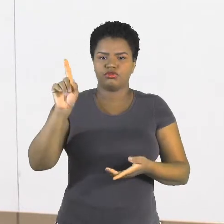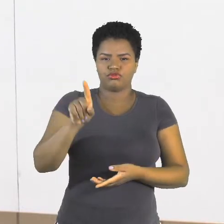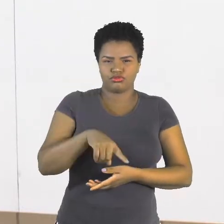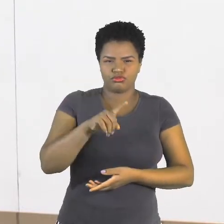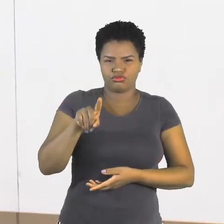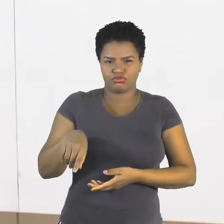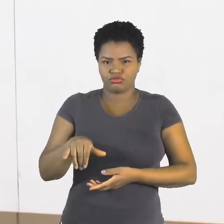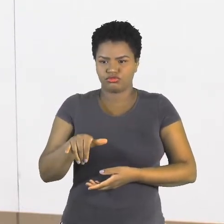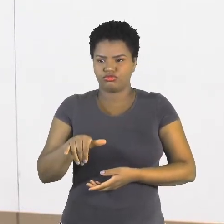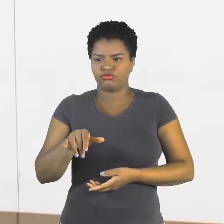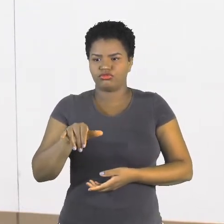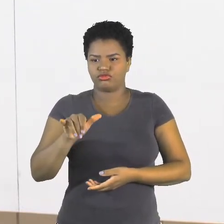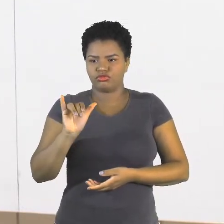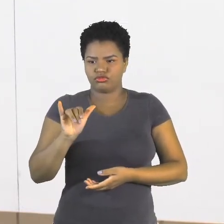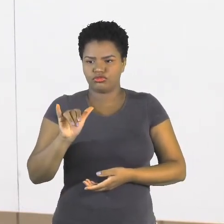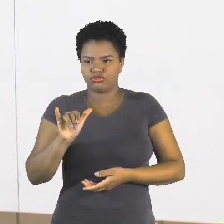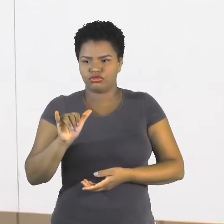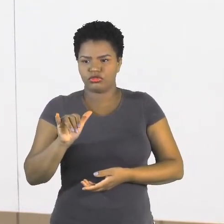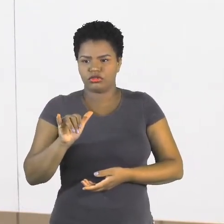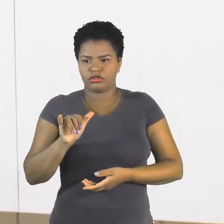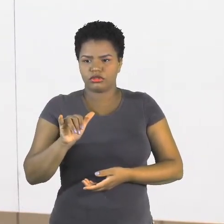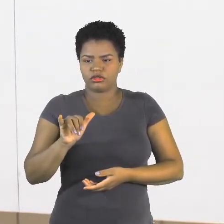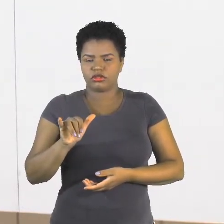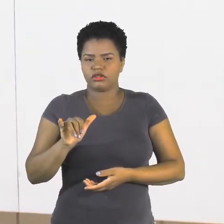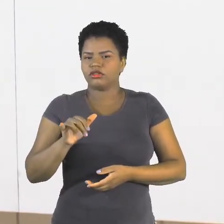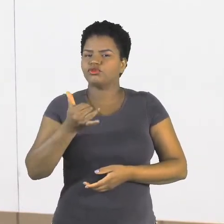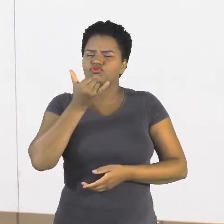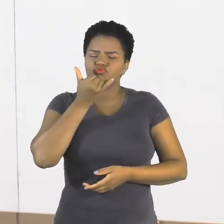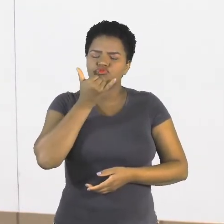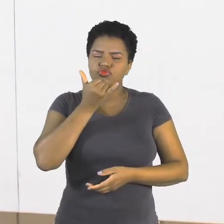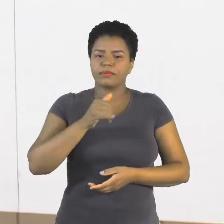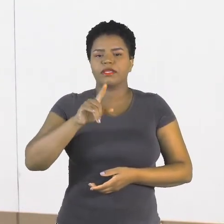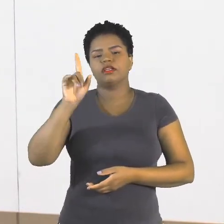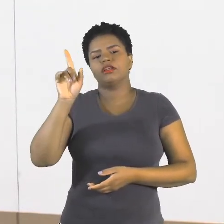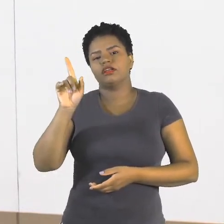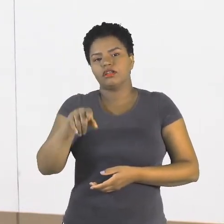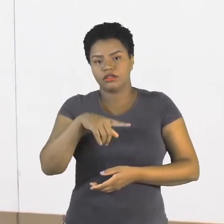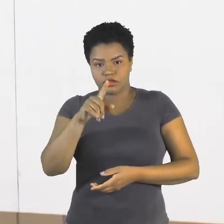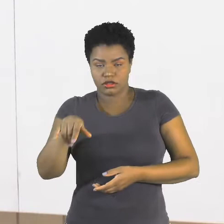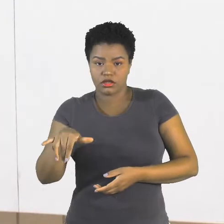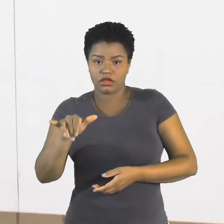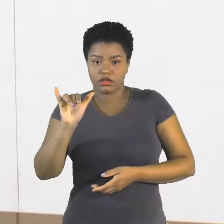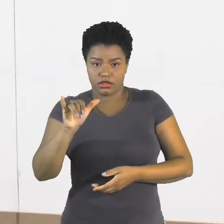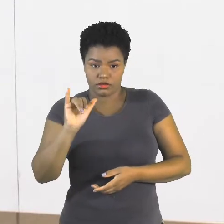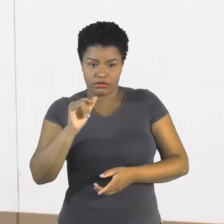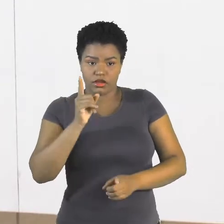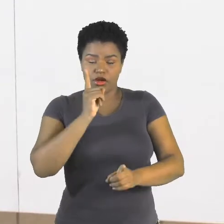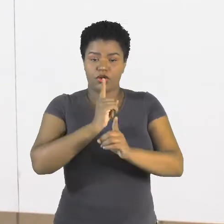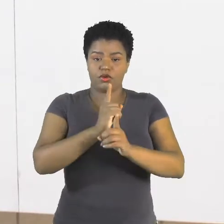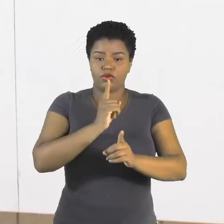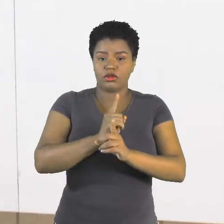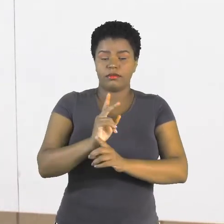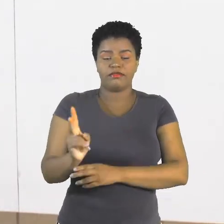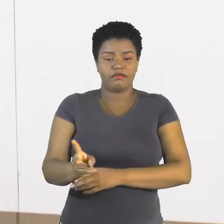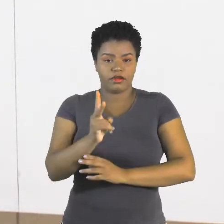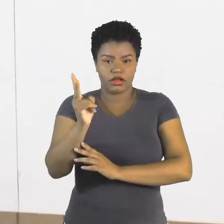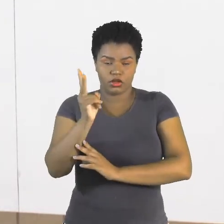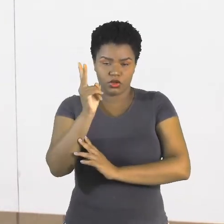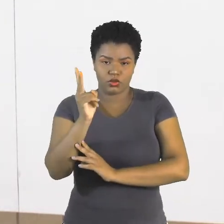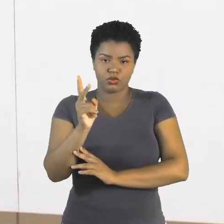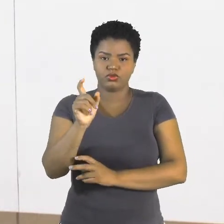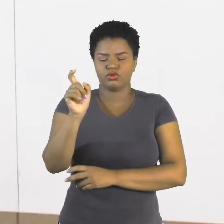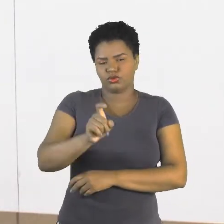x e encontramos o valor do y. Eliminamos o y e encontramos o valor